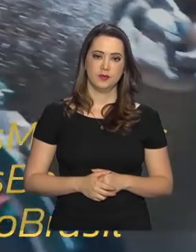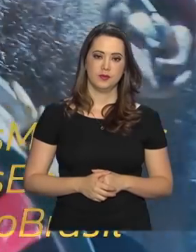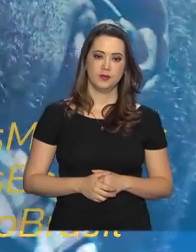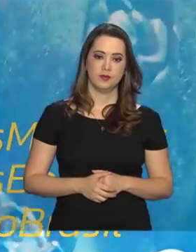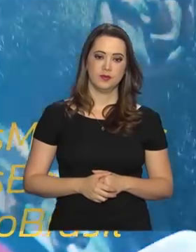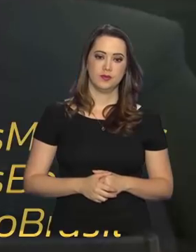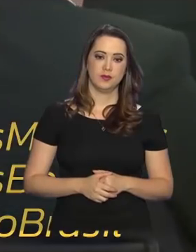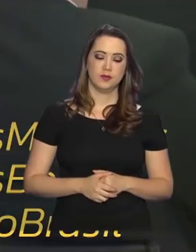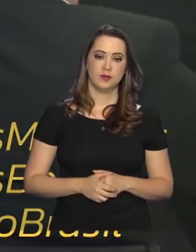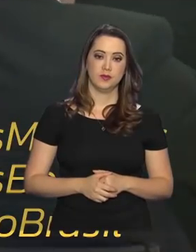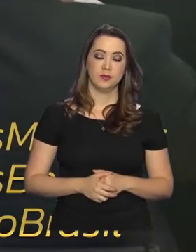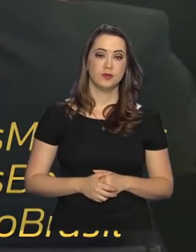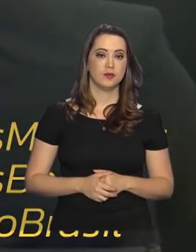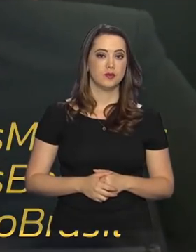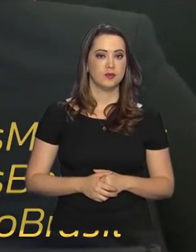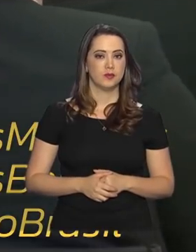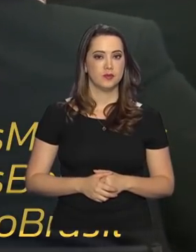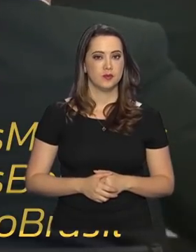Música